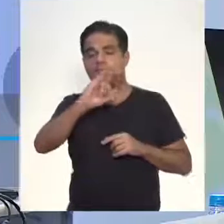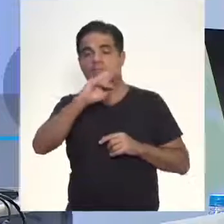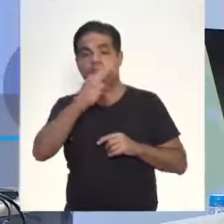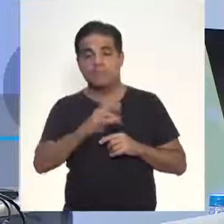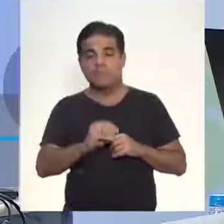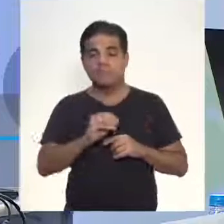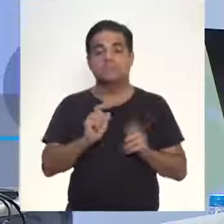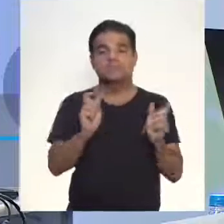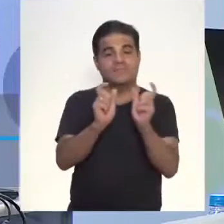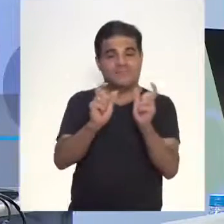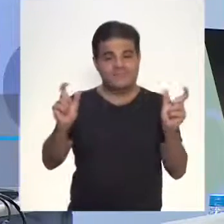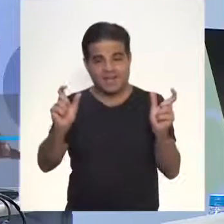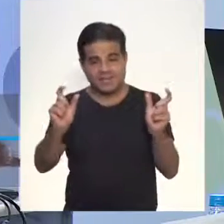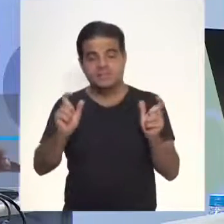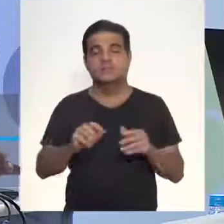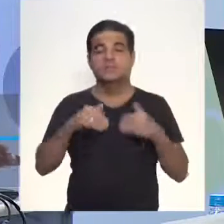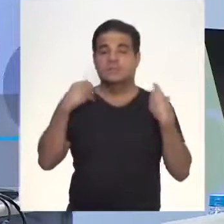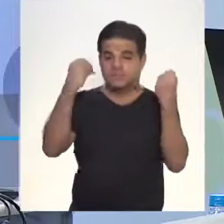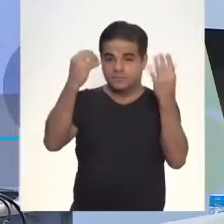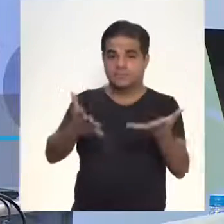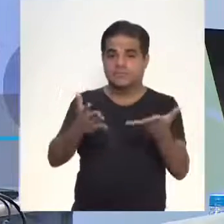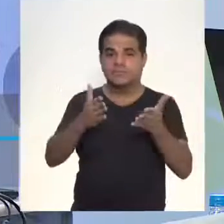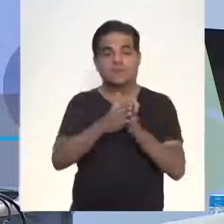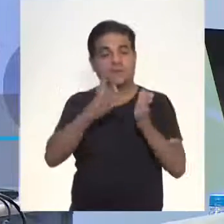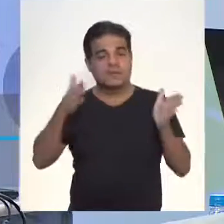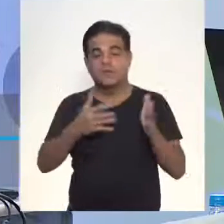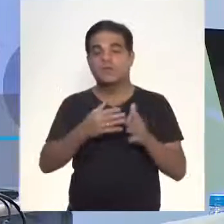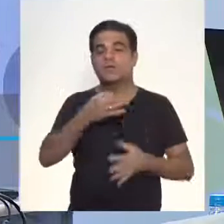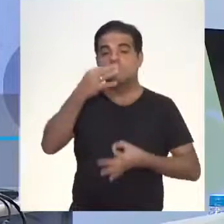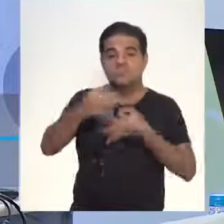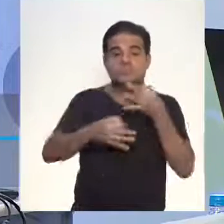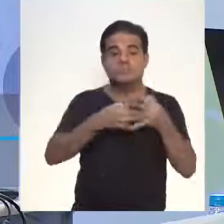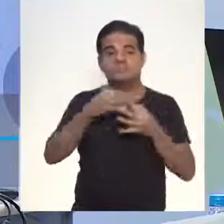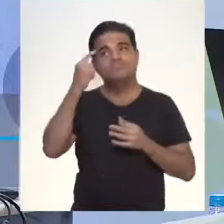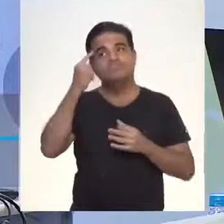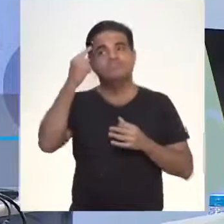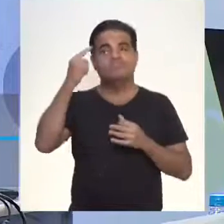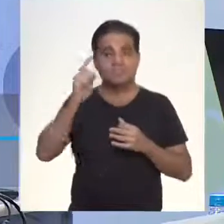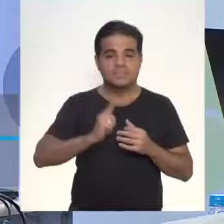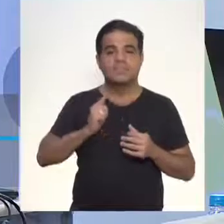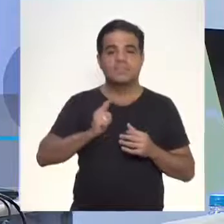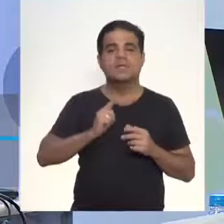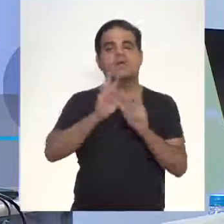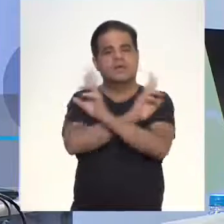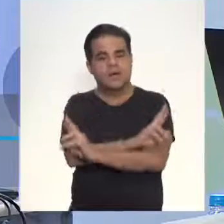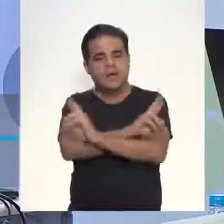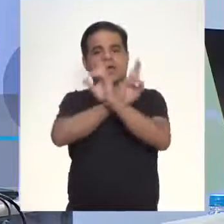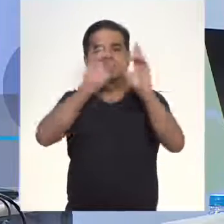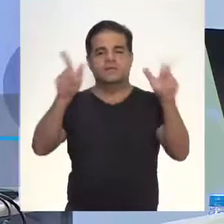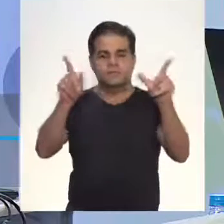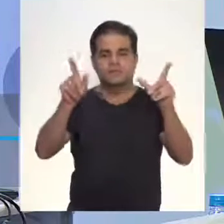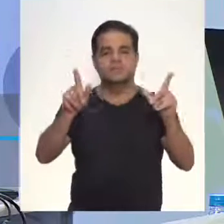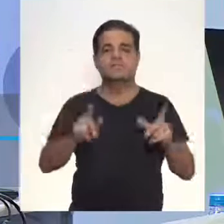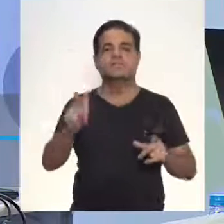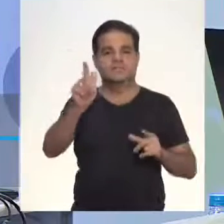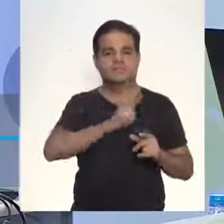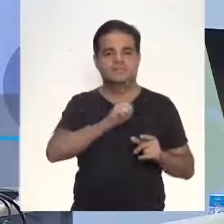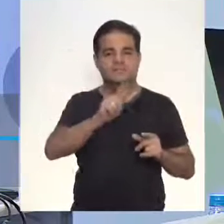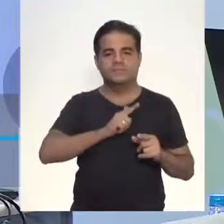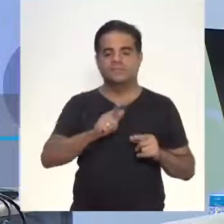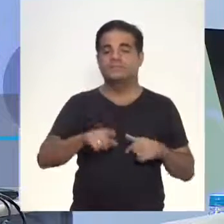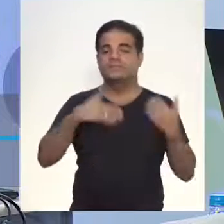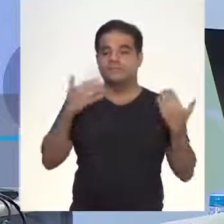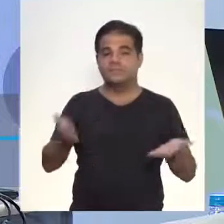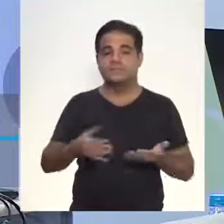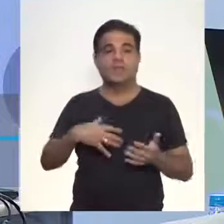frase? Eu começo aqui dando o meu pitaco, dizendo o seguinte, que há aí diferença na questão